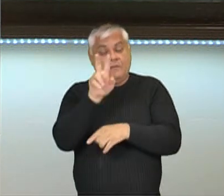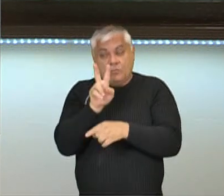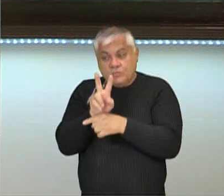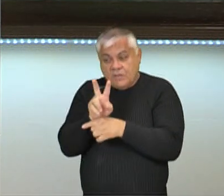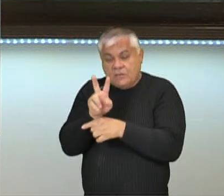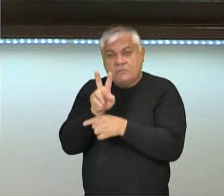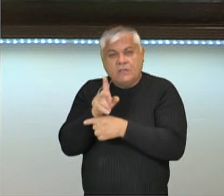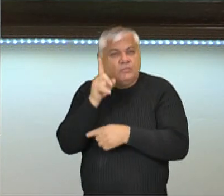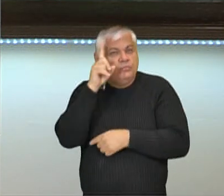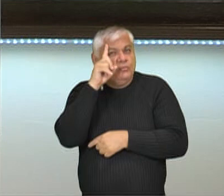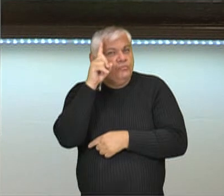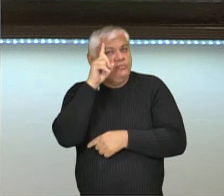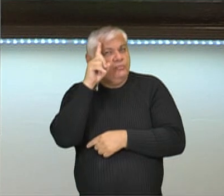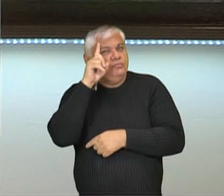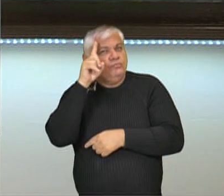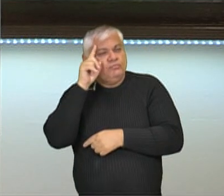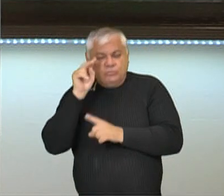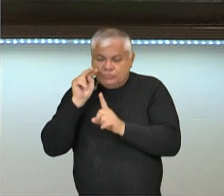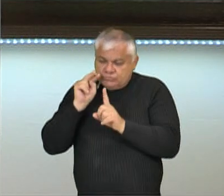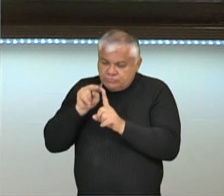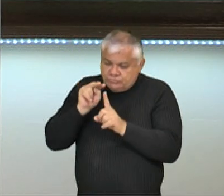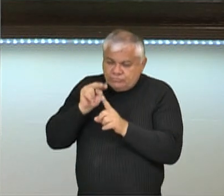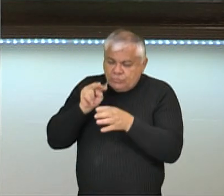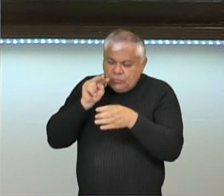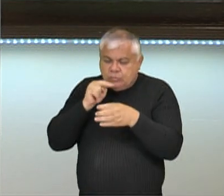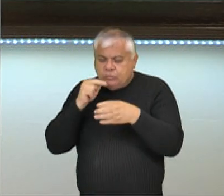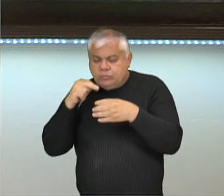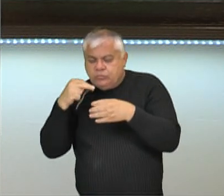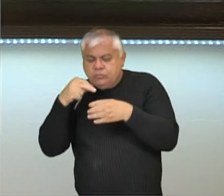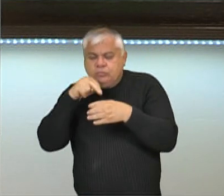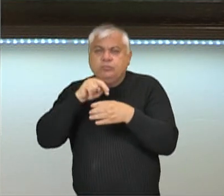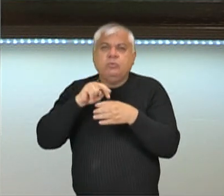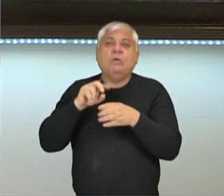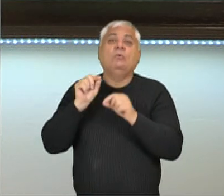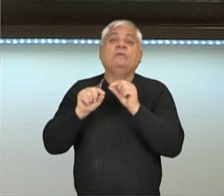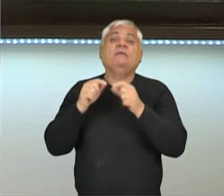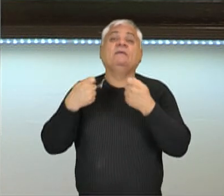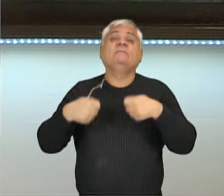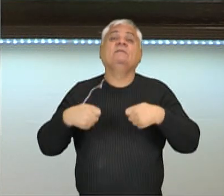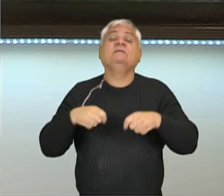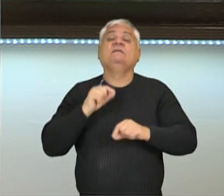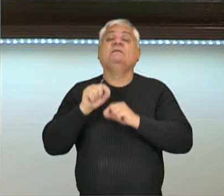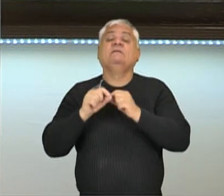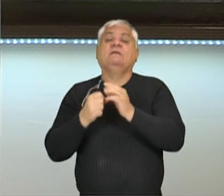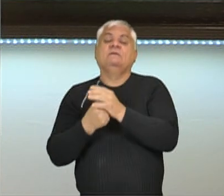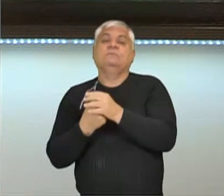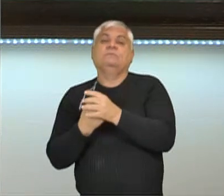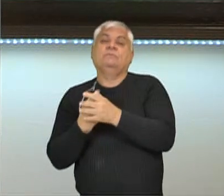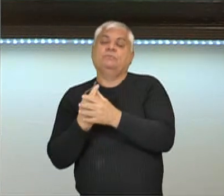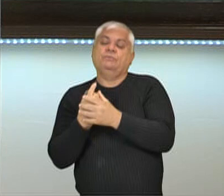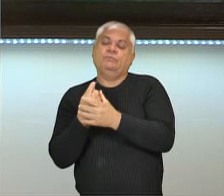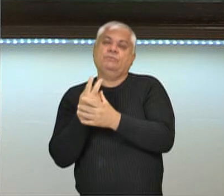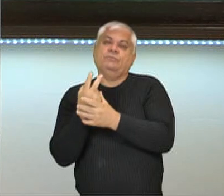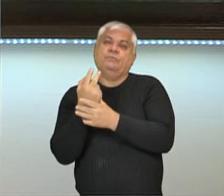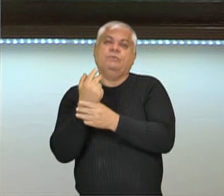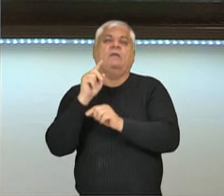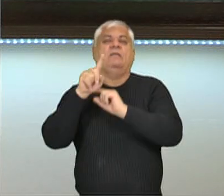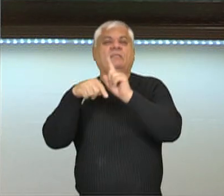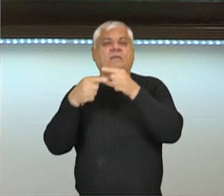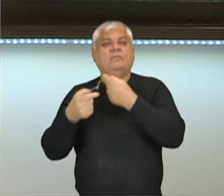você vai observar as condições favoráveis para a germinação e depois você